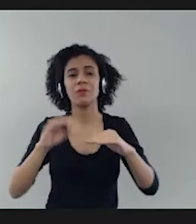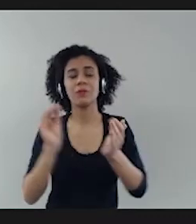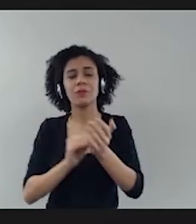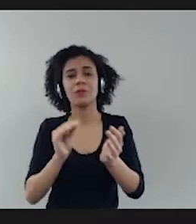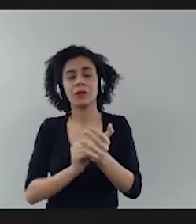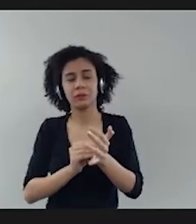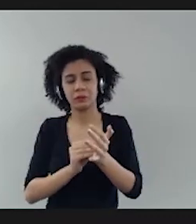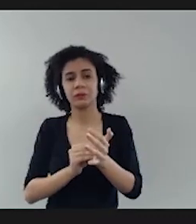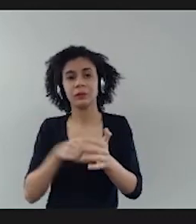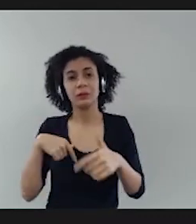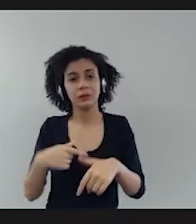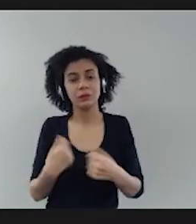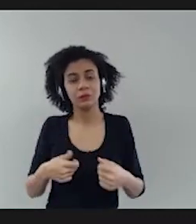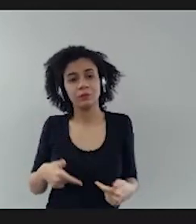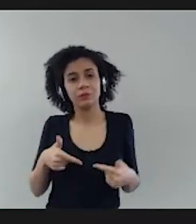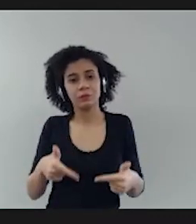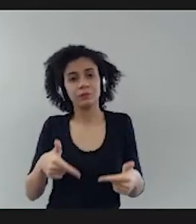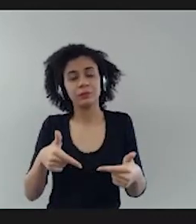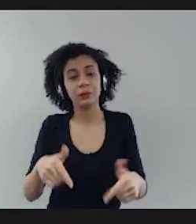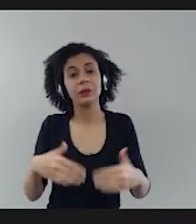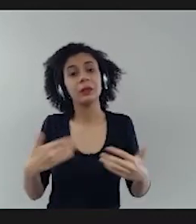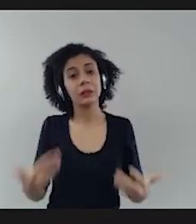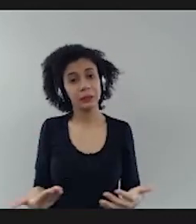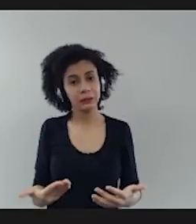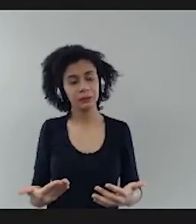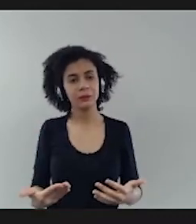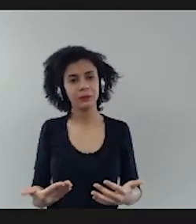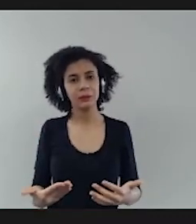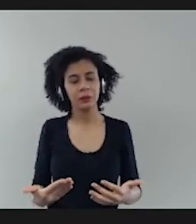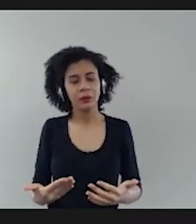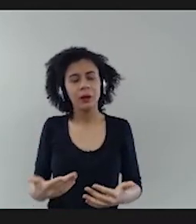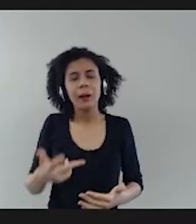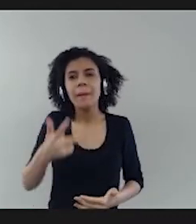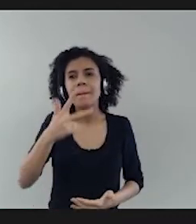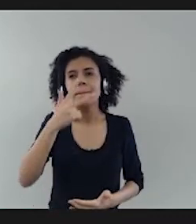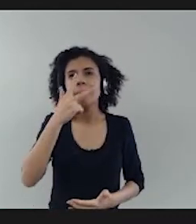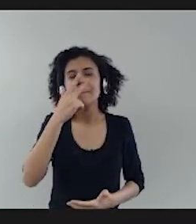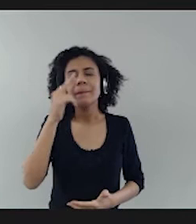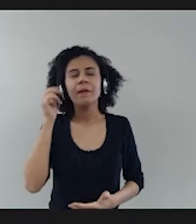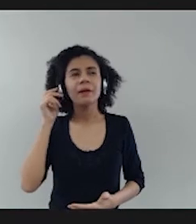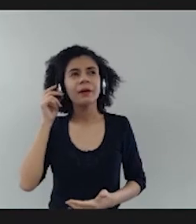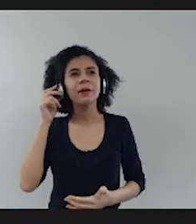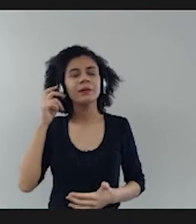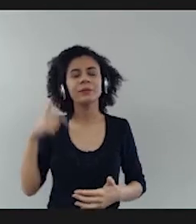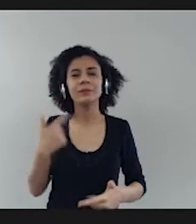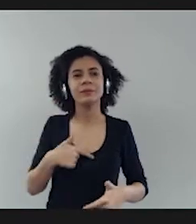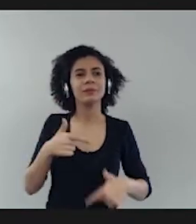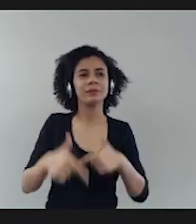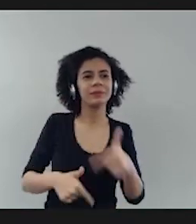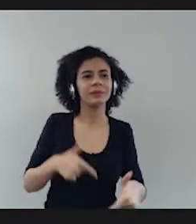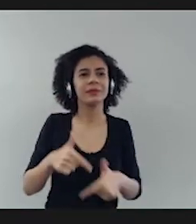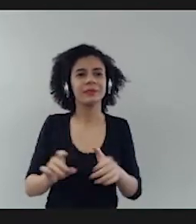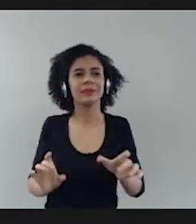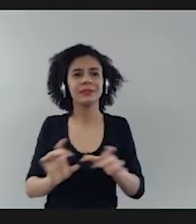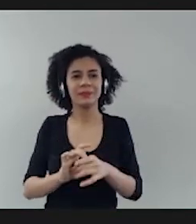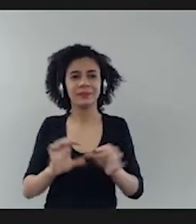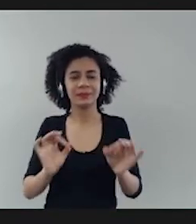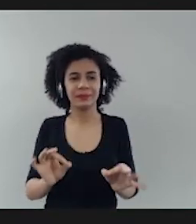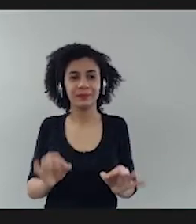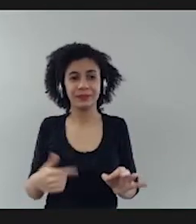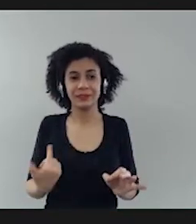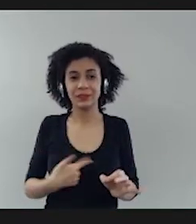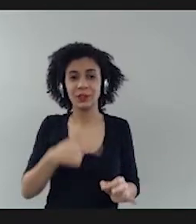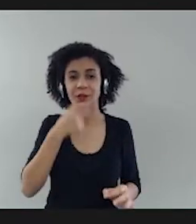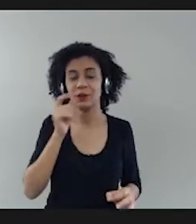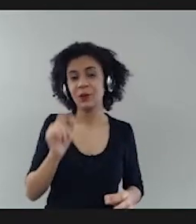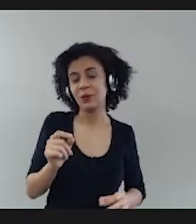precisa enfrentar. Então, aí, Désio, parecia que a gente estava trabalhando conectado ontem, né? Nós estamos